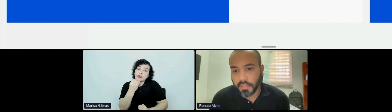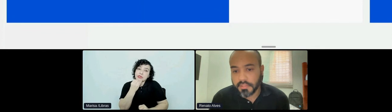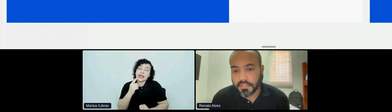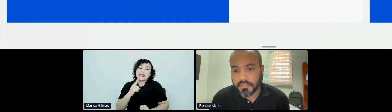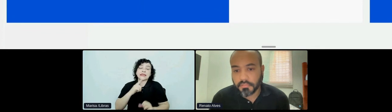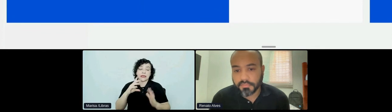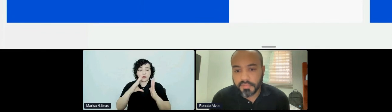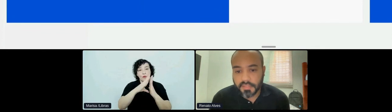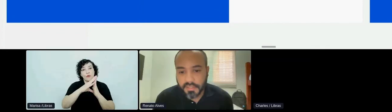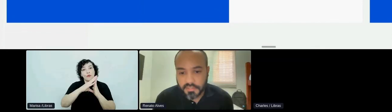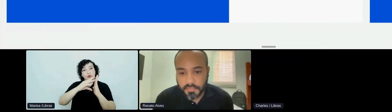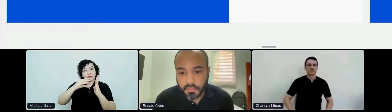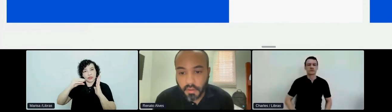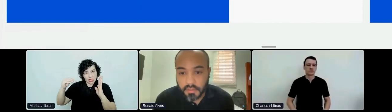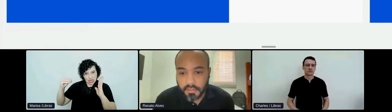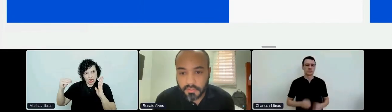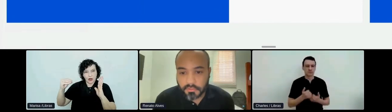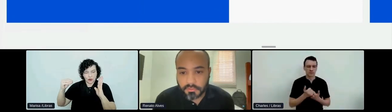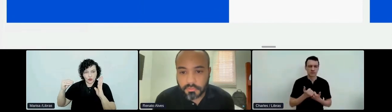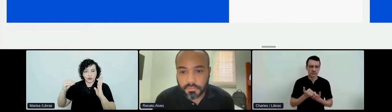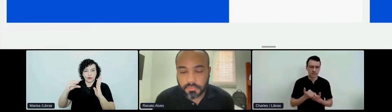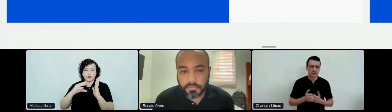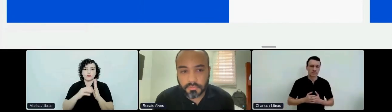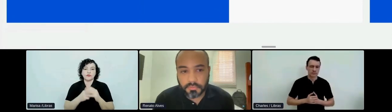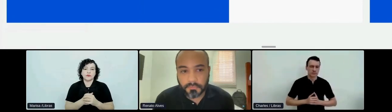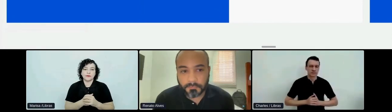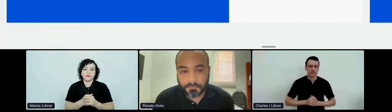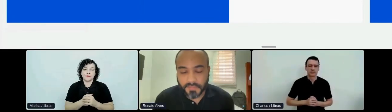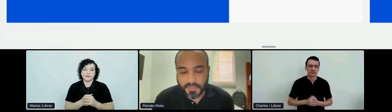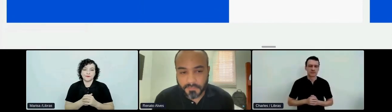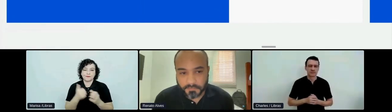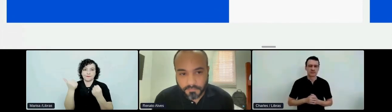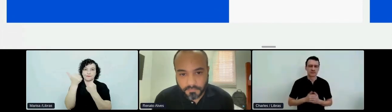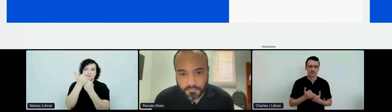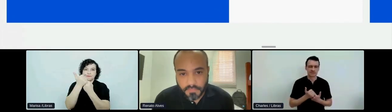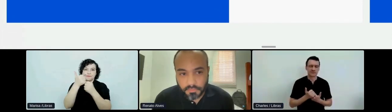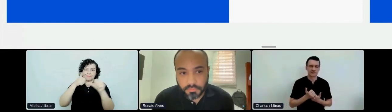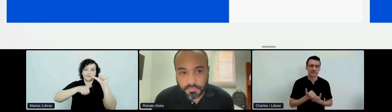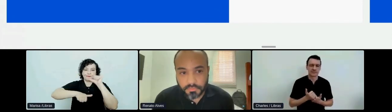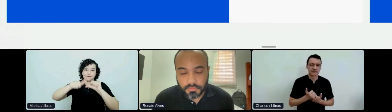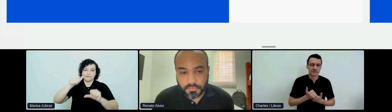protótipo lá de uma fidelidade menor do,